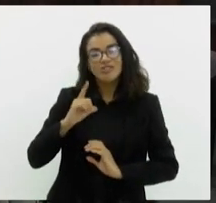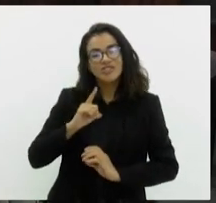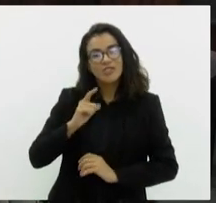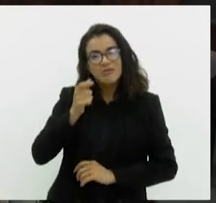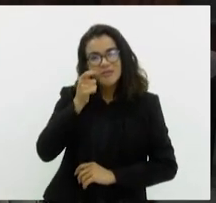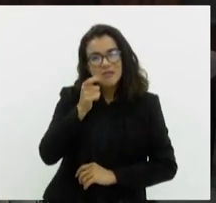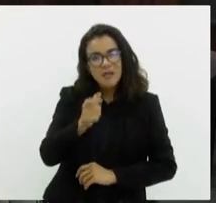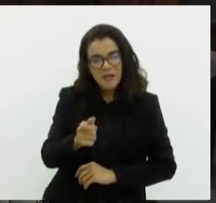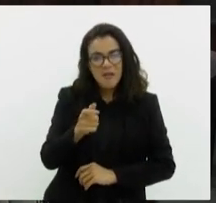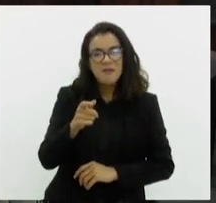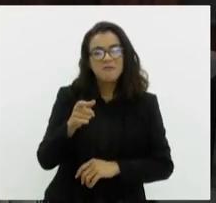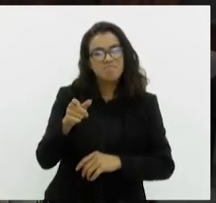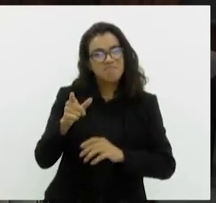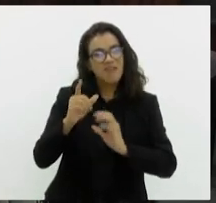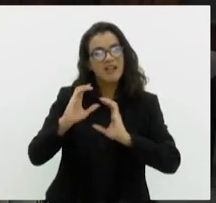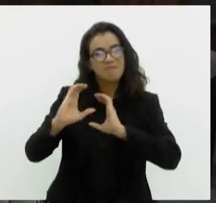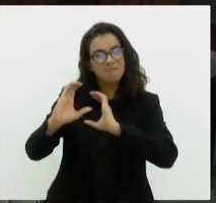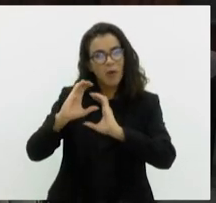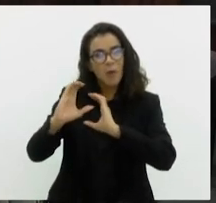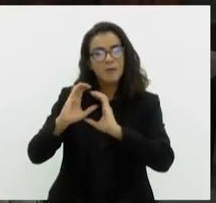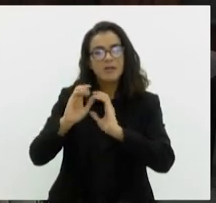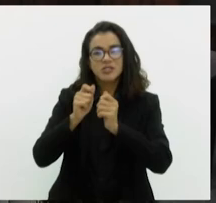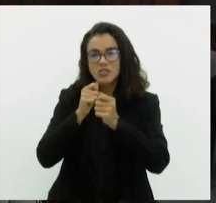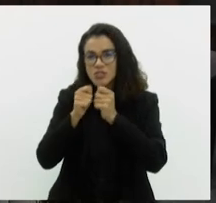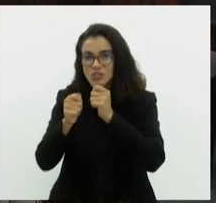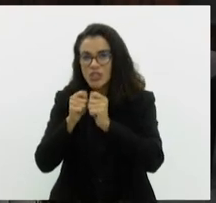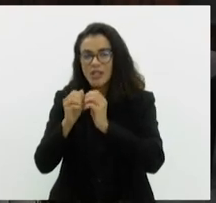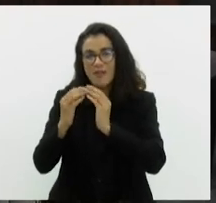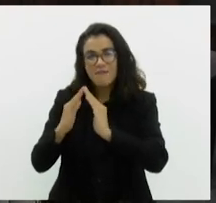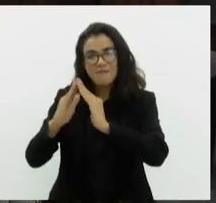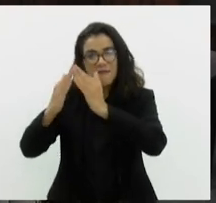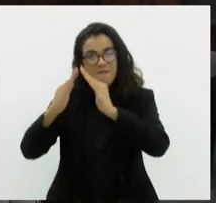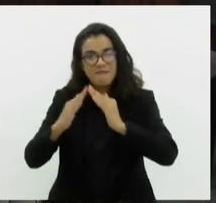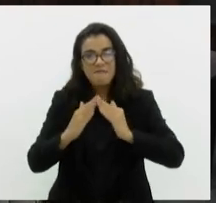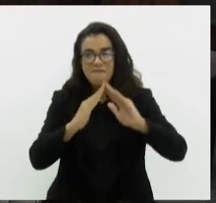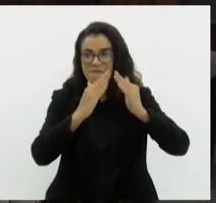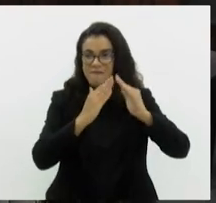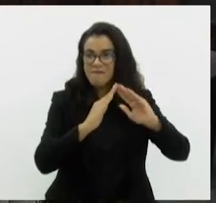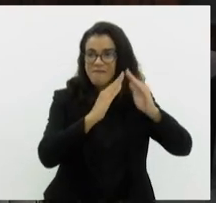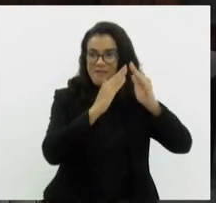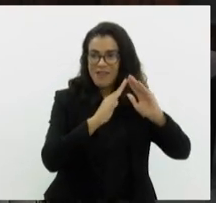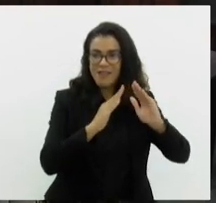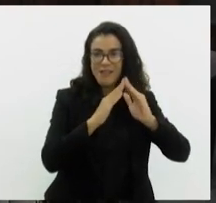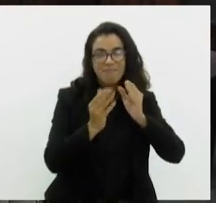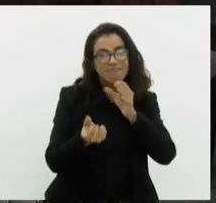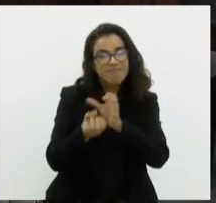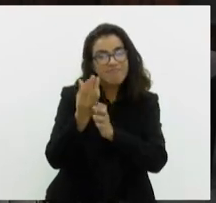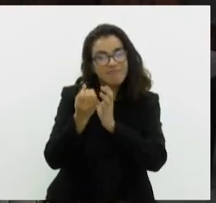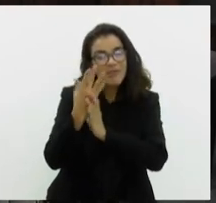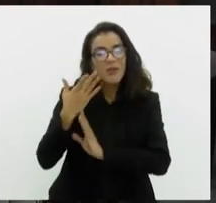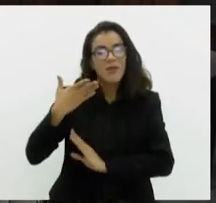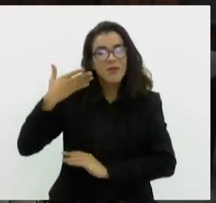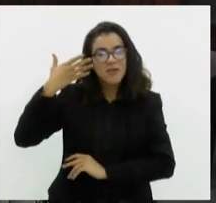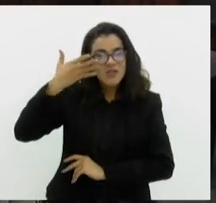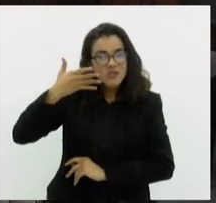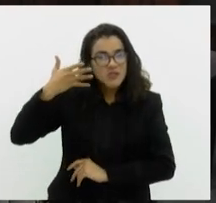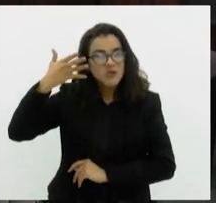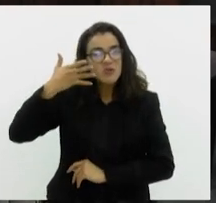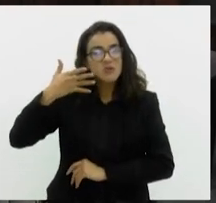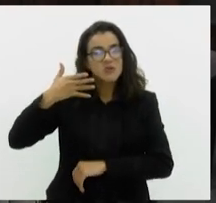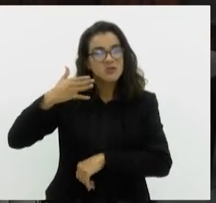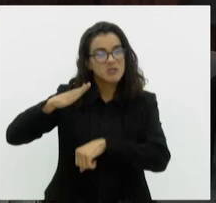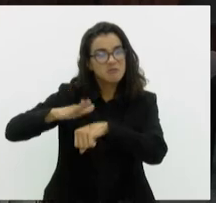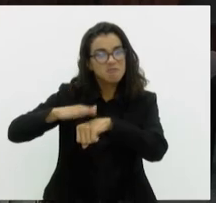comunicação a partir desse lugar, da favela e da periferia, construindo as suas próprias narrativas, os seus próprios